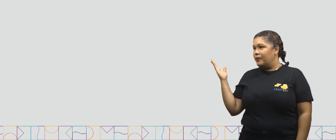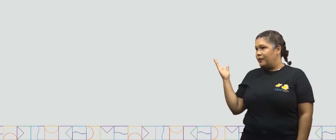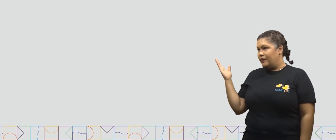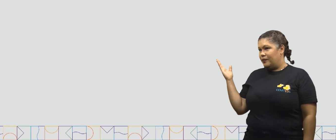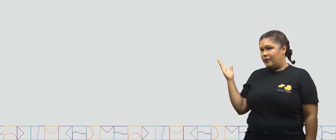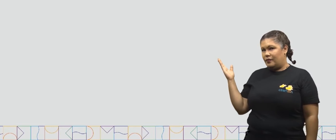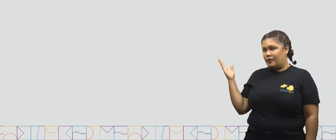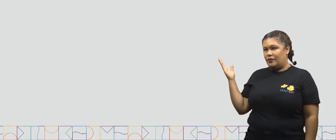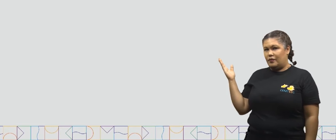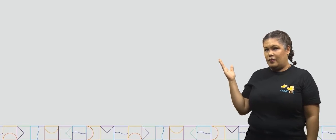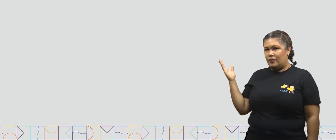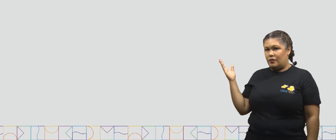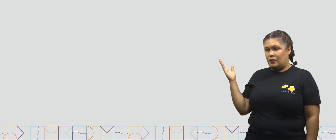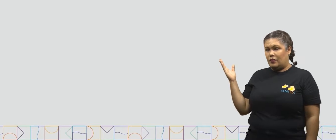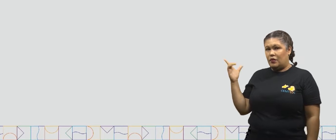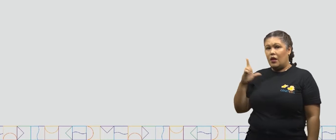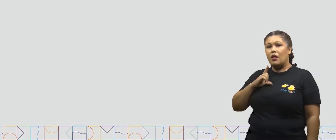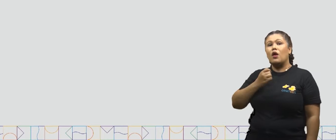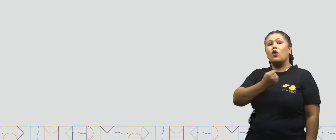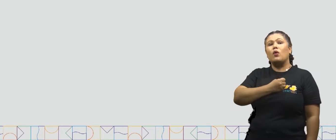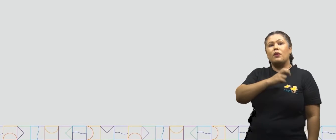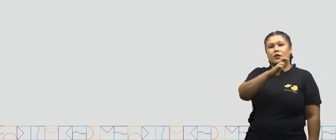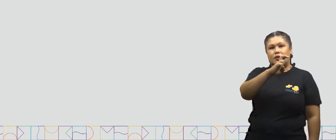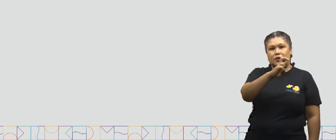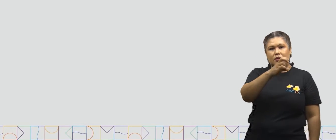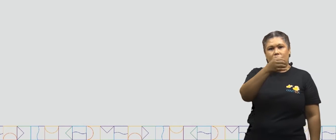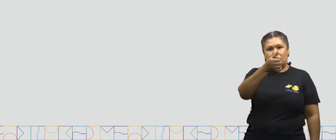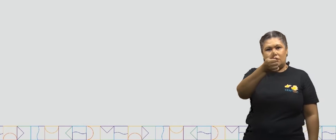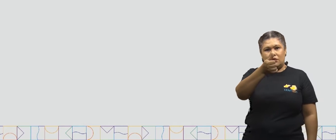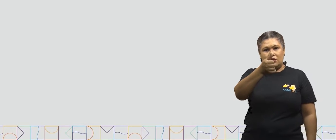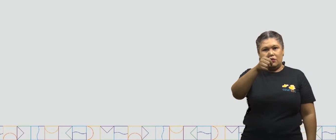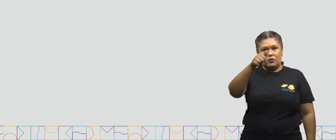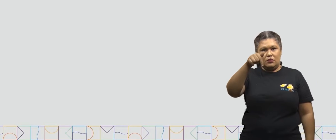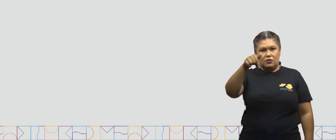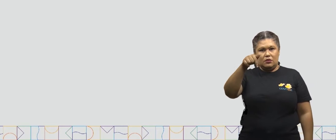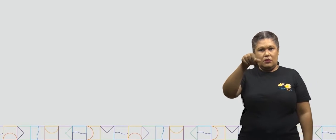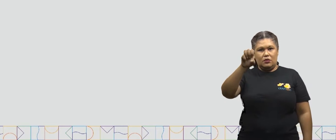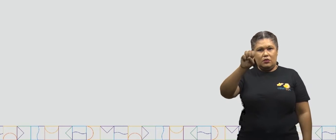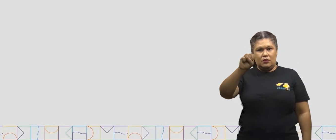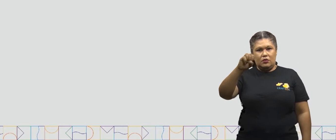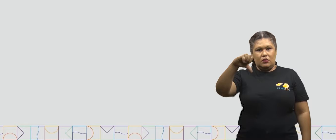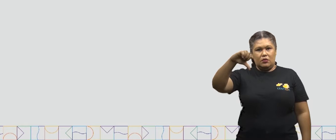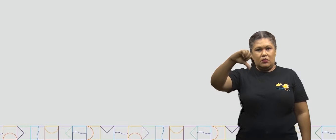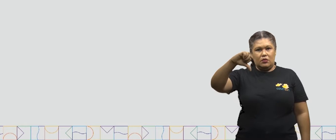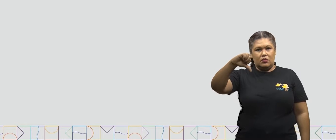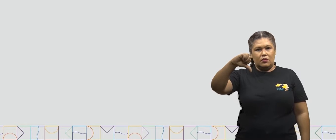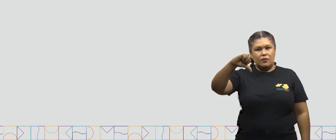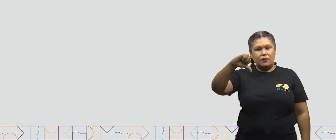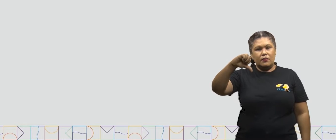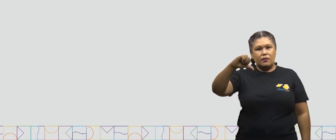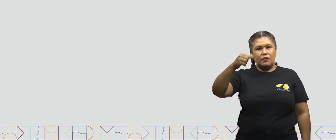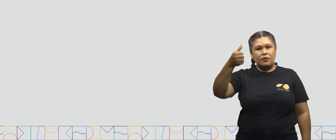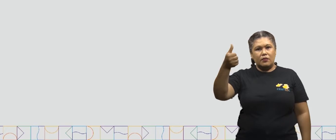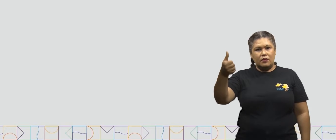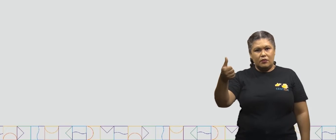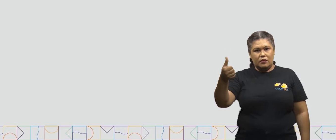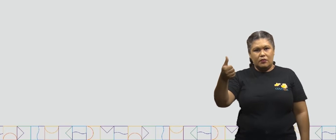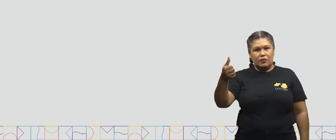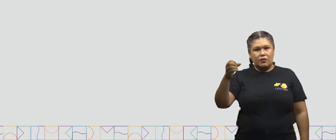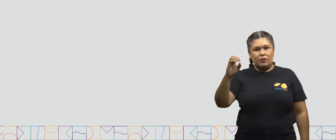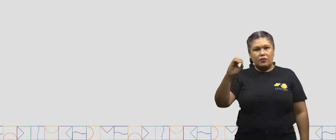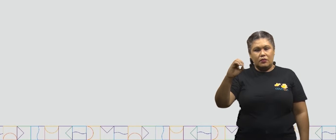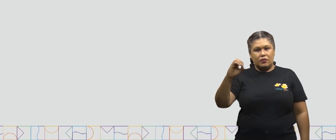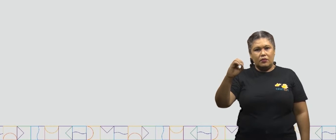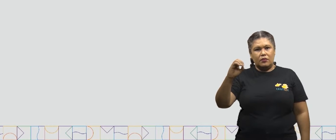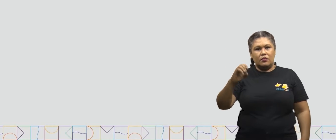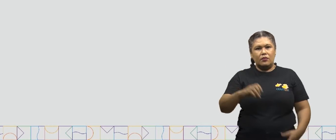quadro, vamos ter os números 5, 6, 7, 8, 9